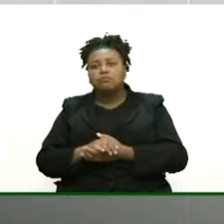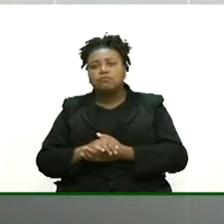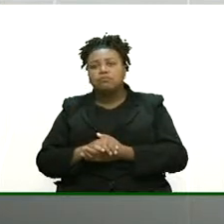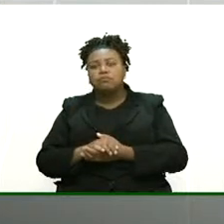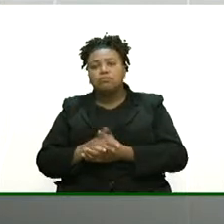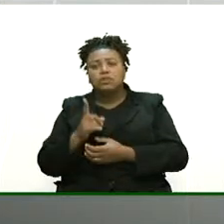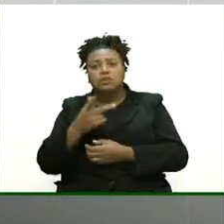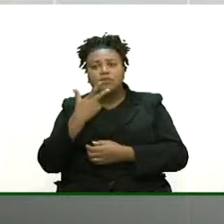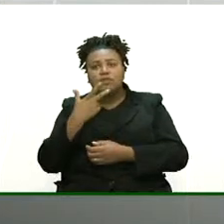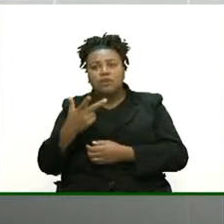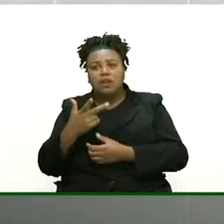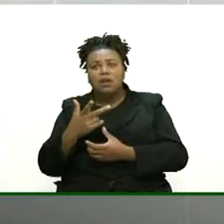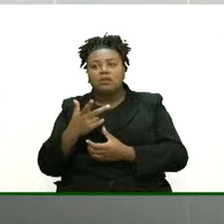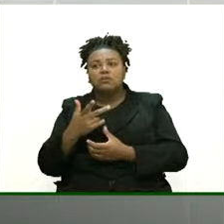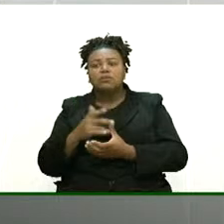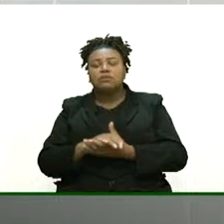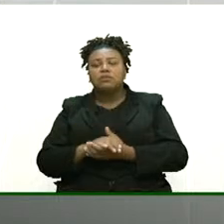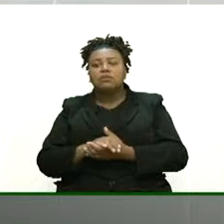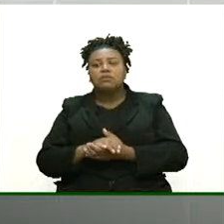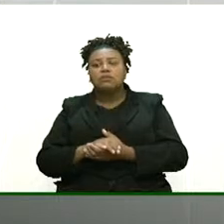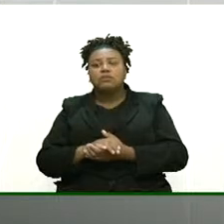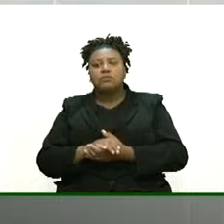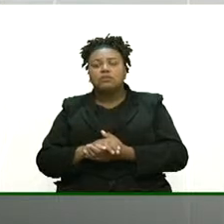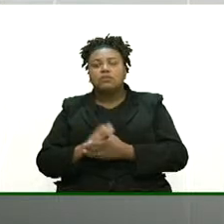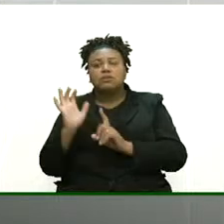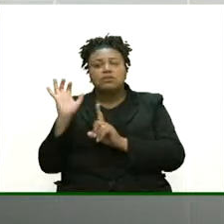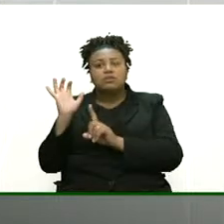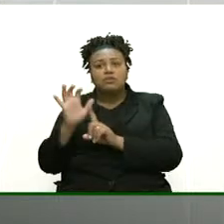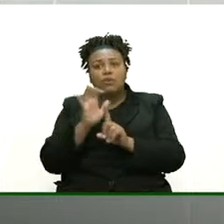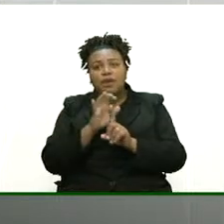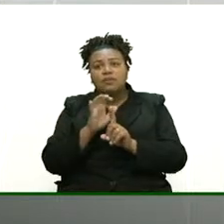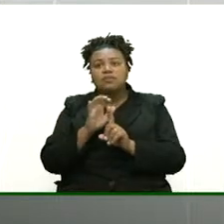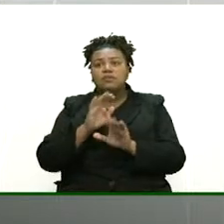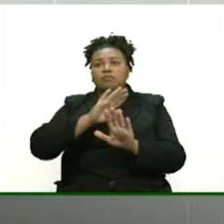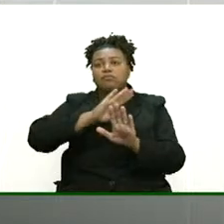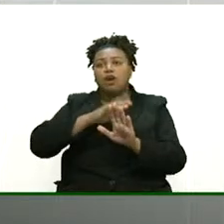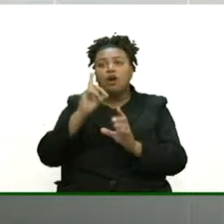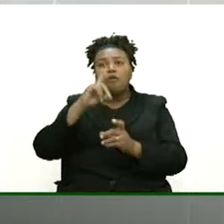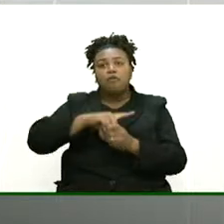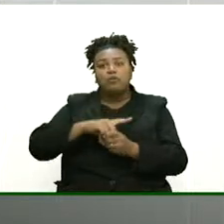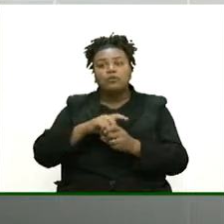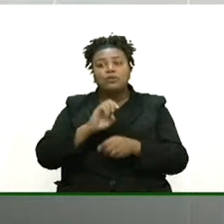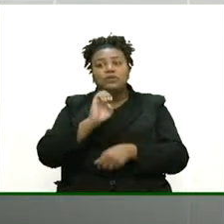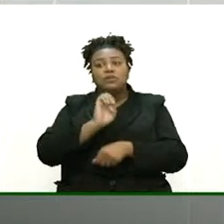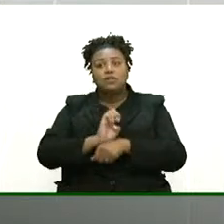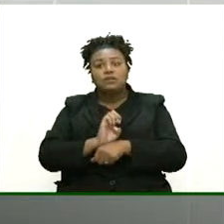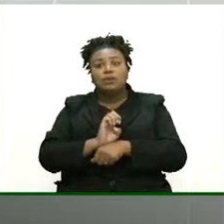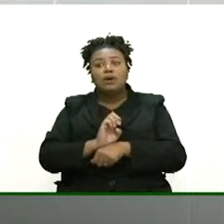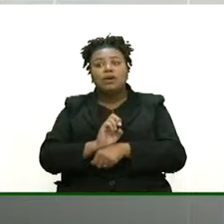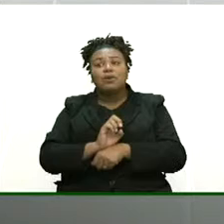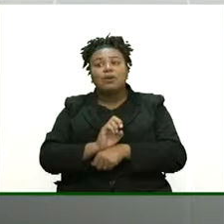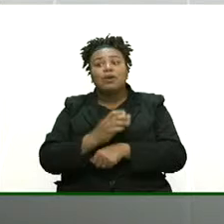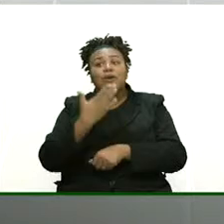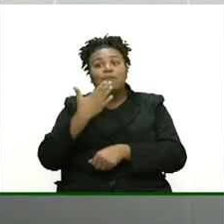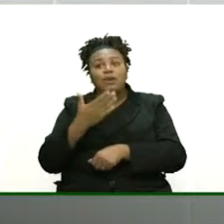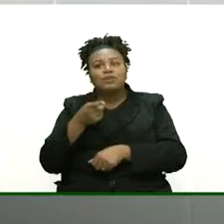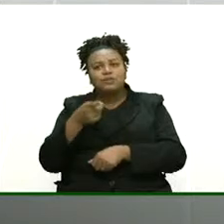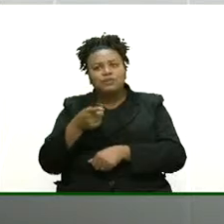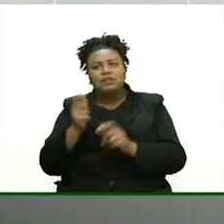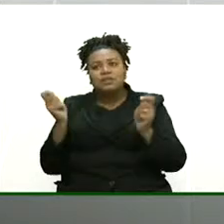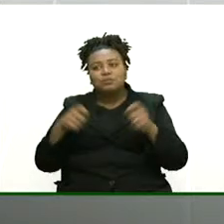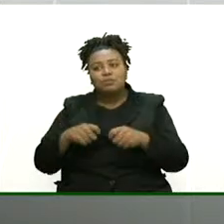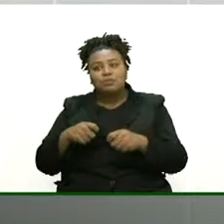que não foi mencionado, inclusive, os reflexos ao Fundo Estadual de Segurança. Mas eu peço, então, a Vossa Excelência